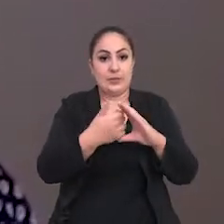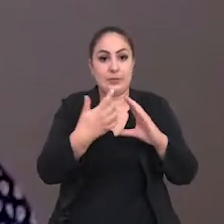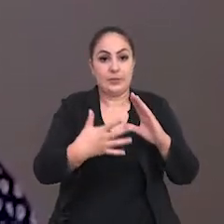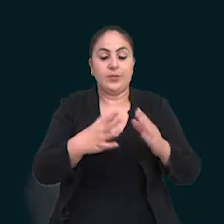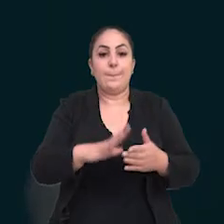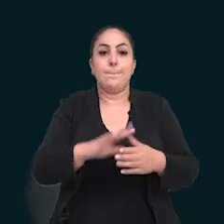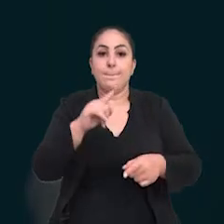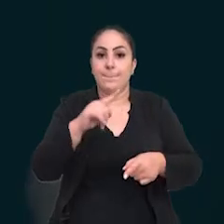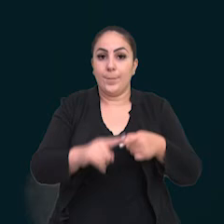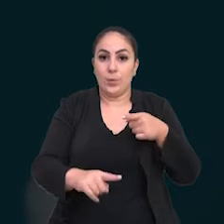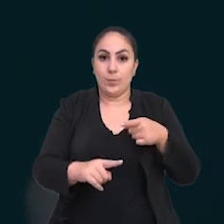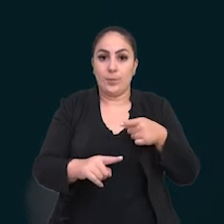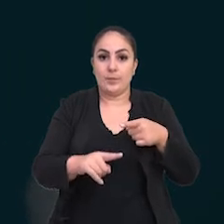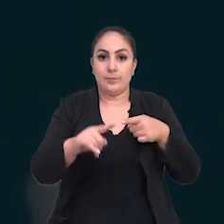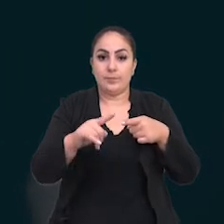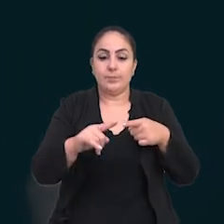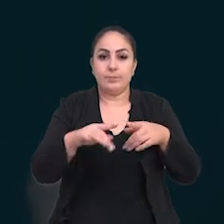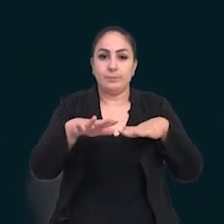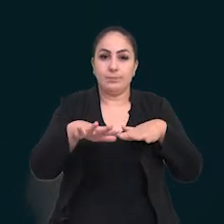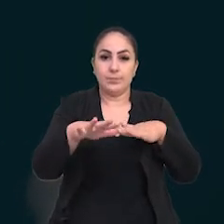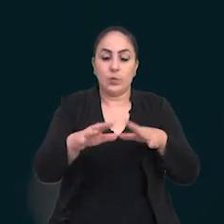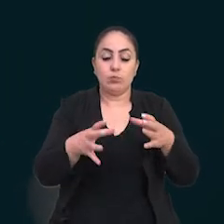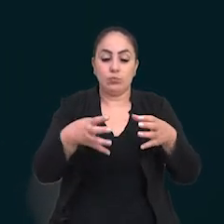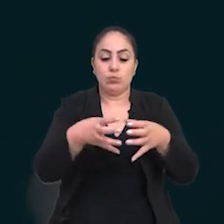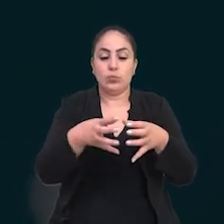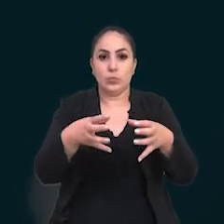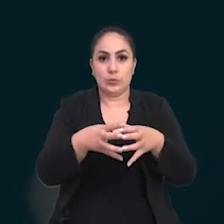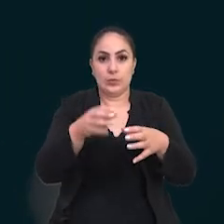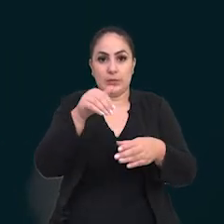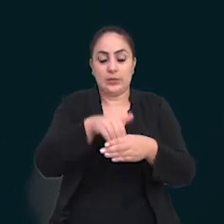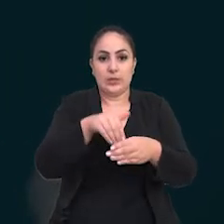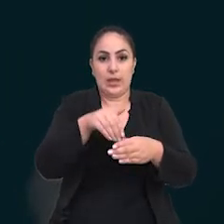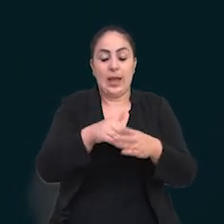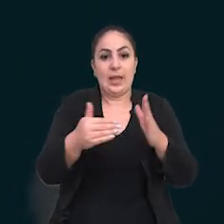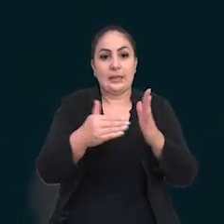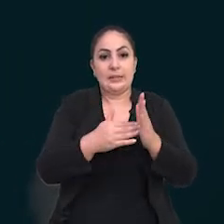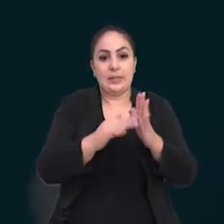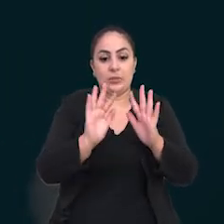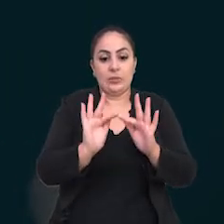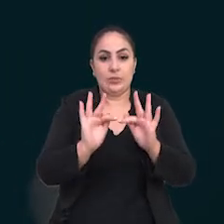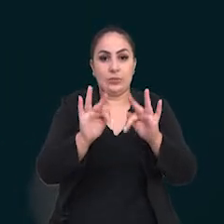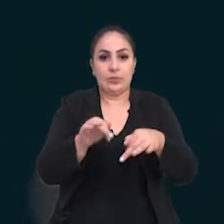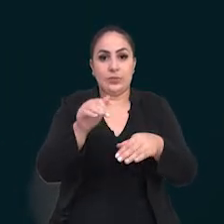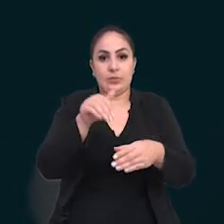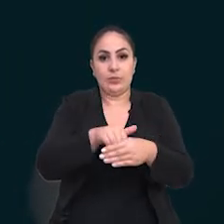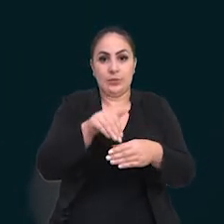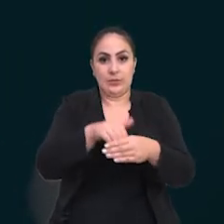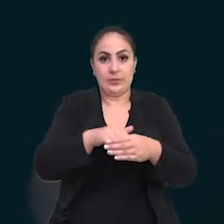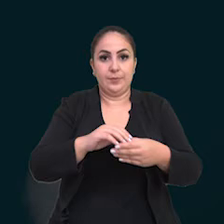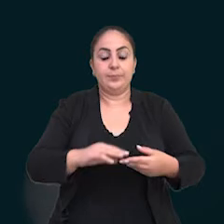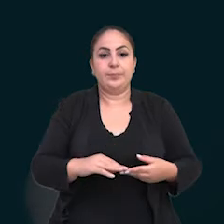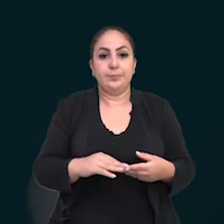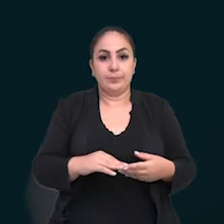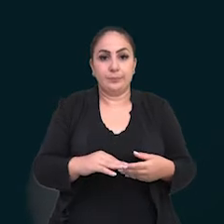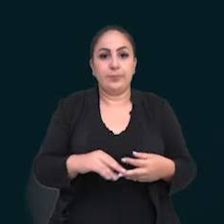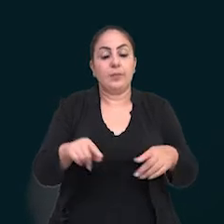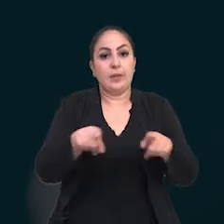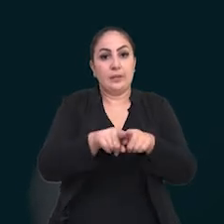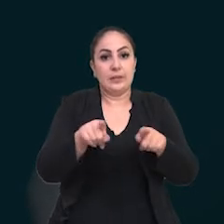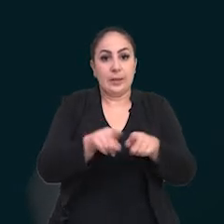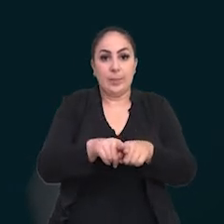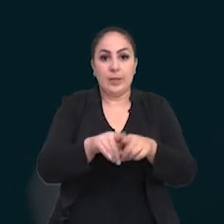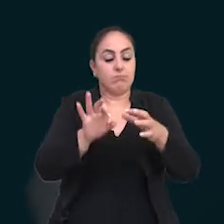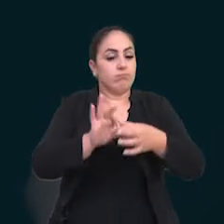nesse aspecto. É proibida a manifestação coletiva de eleitores até o término da votação.